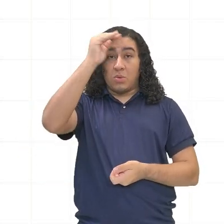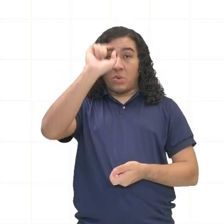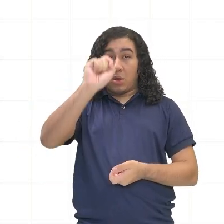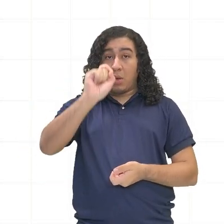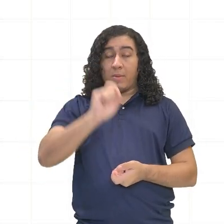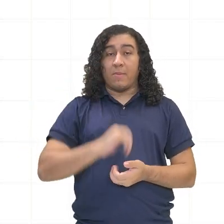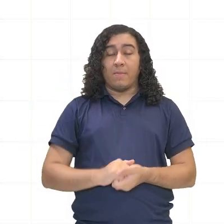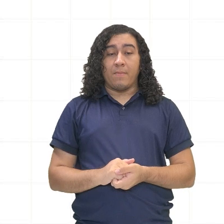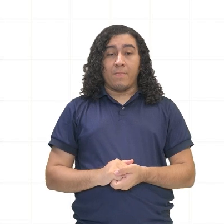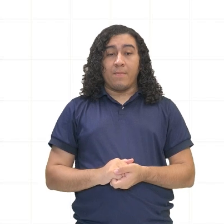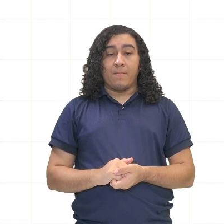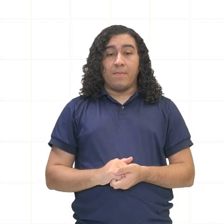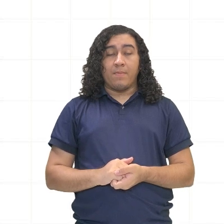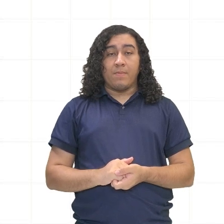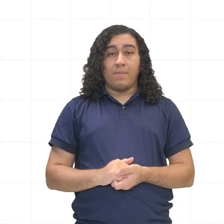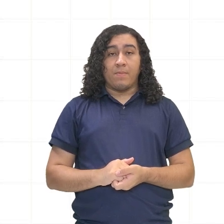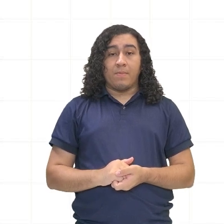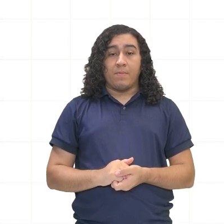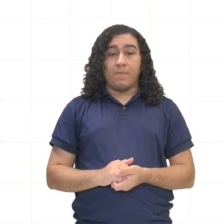de 2020,